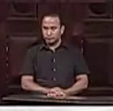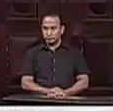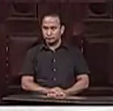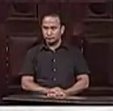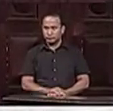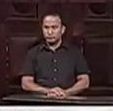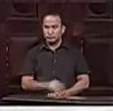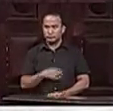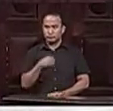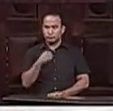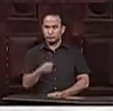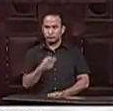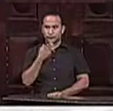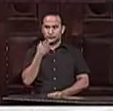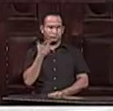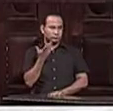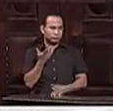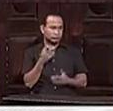eu não poderia deixar de